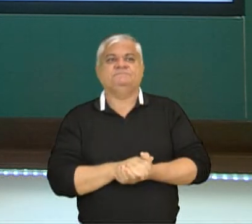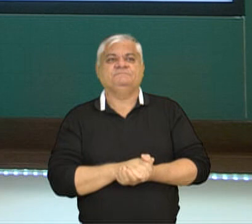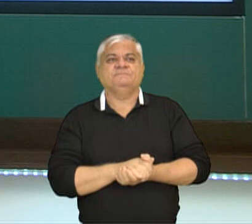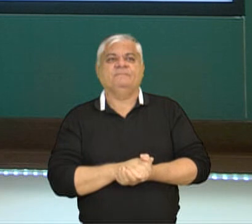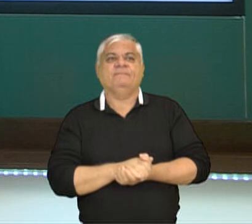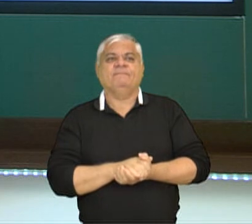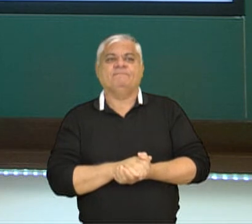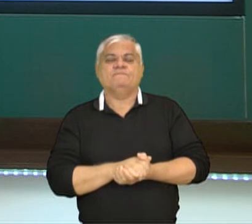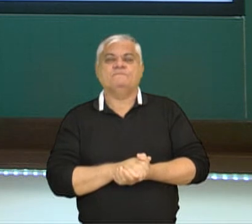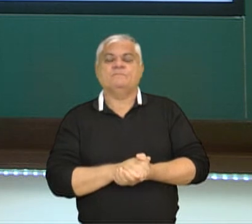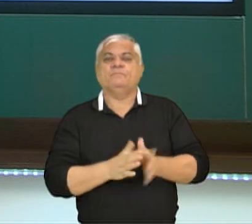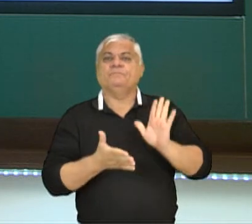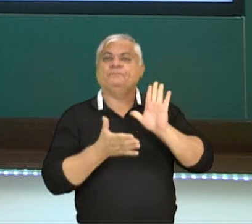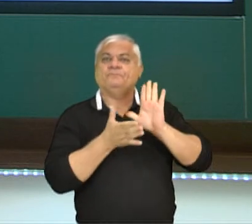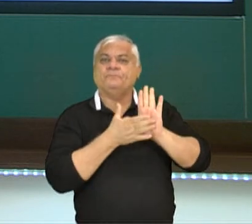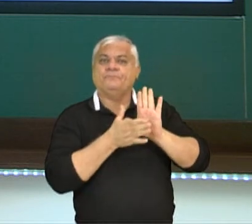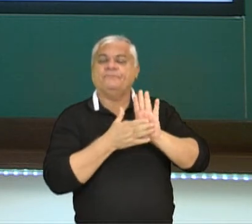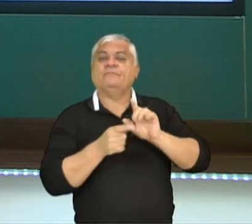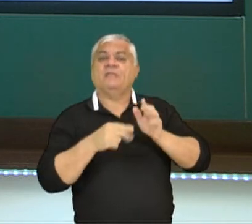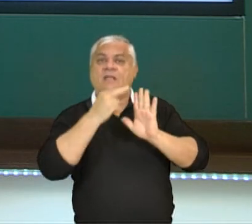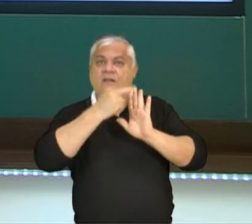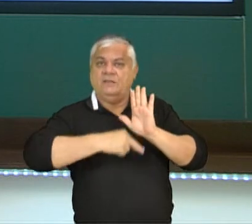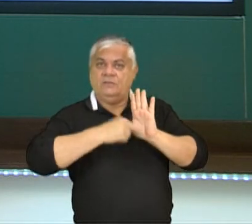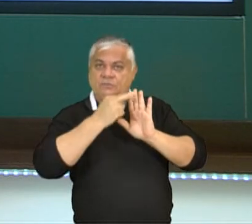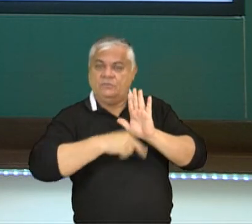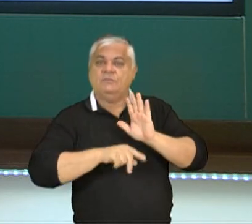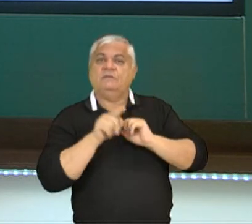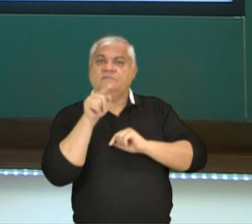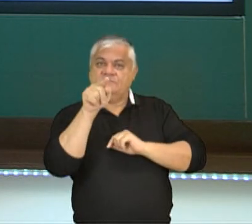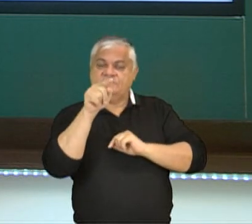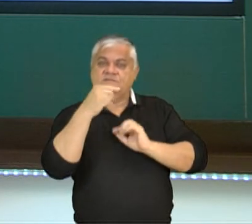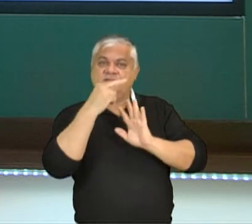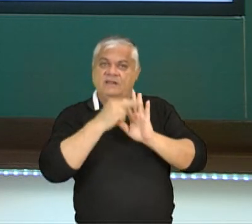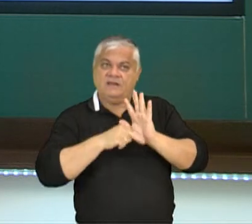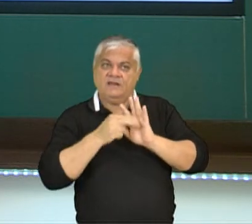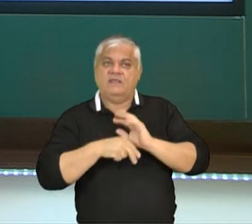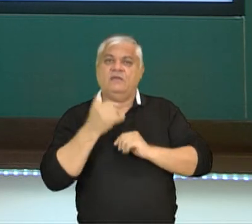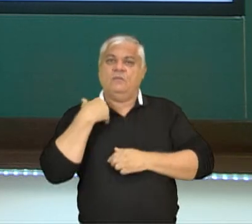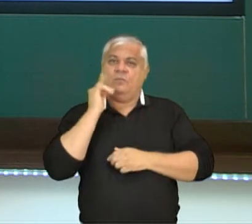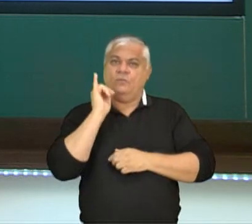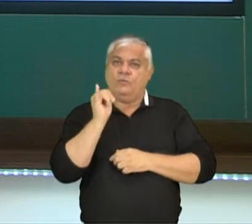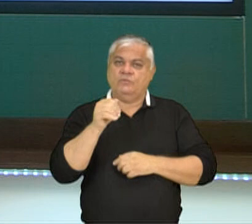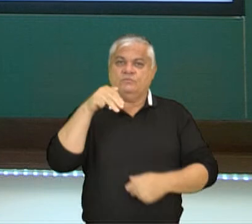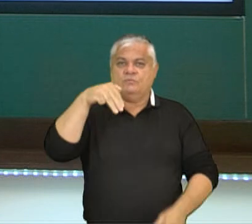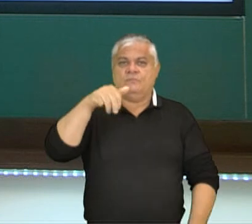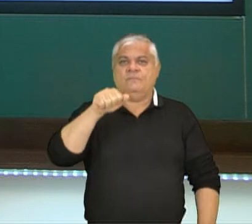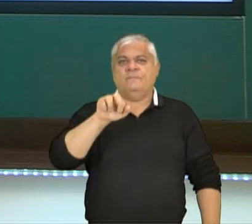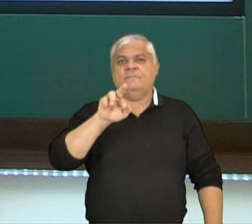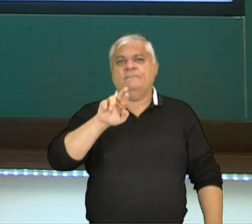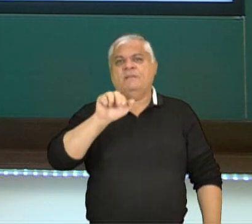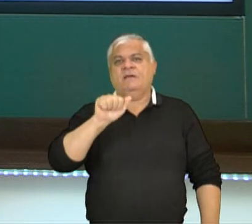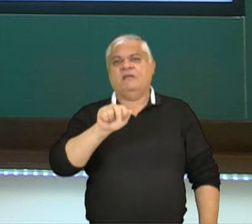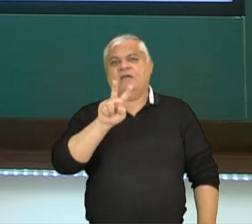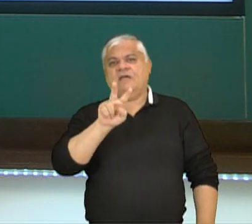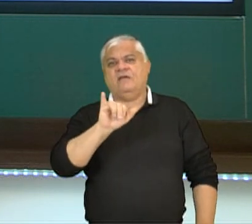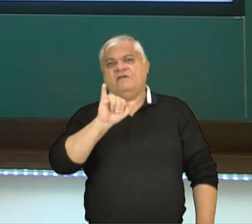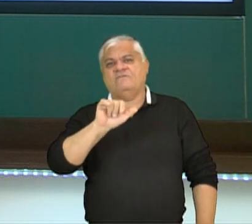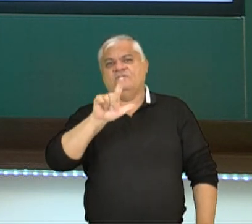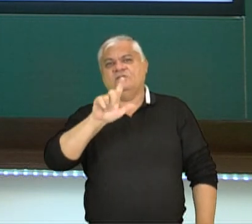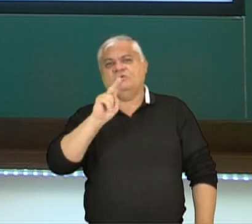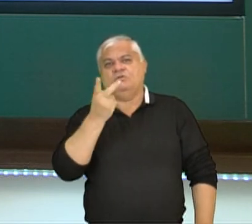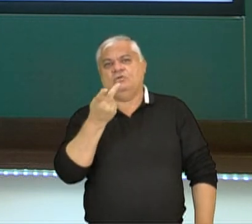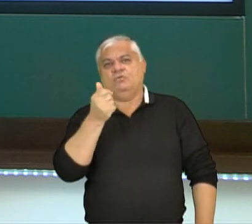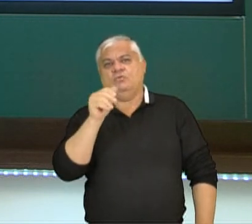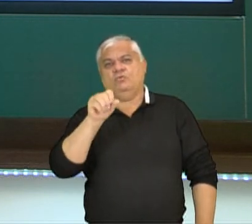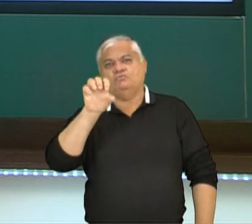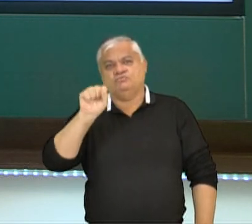E propomos, como leitura de um conto maravilhoso, para entender bem os elementos composicionais deste gênero literário,